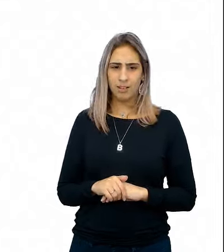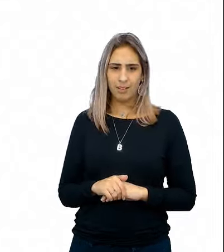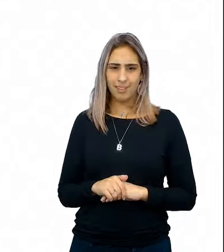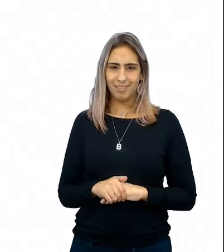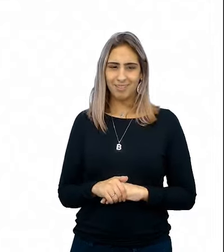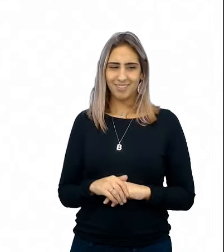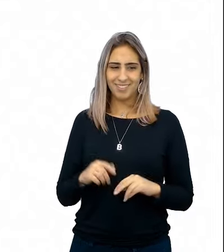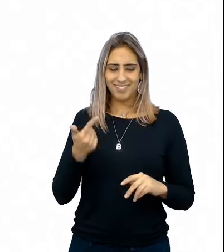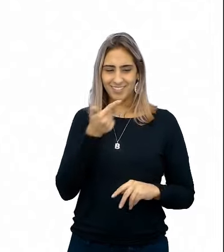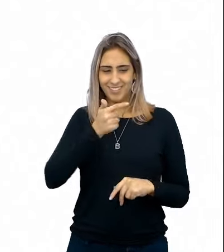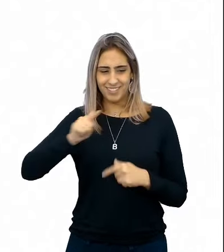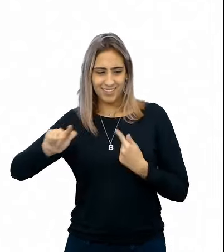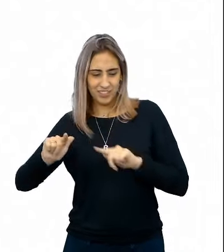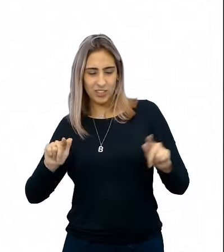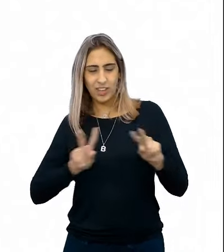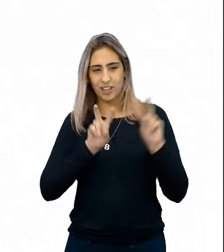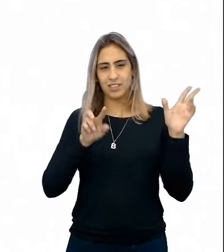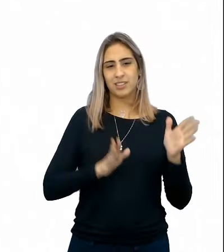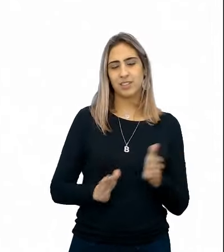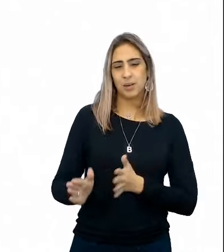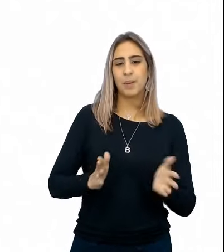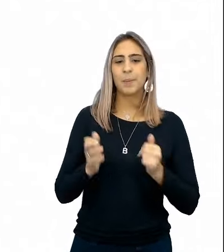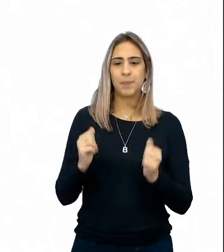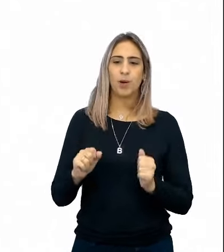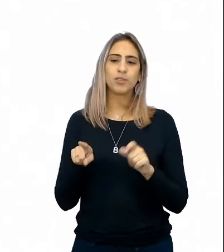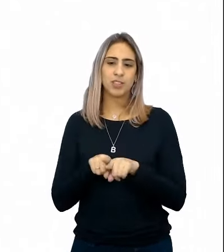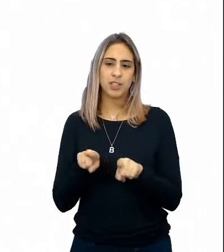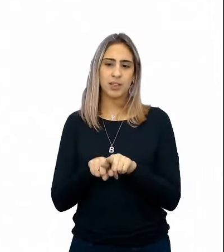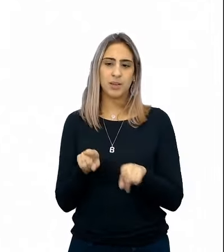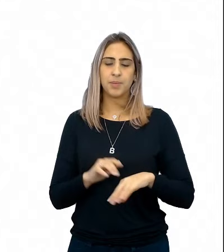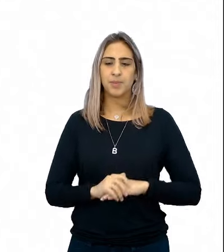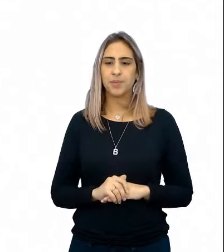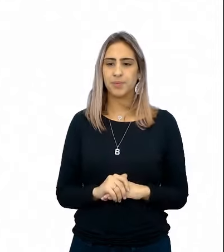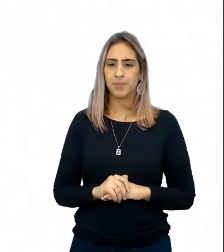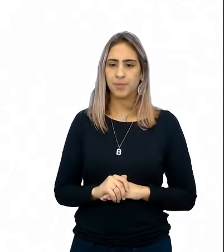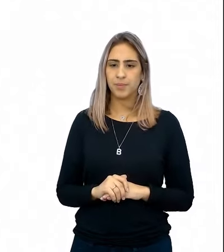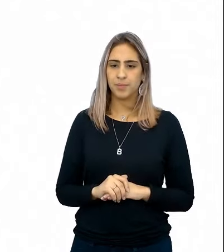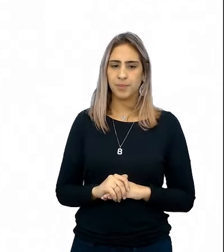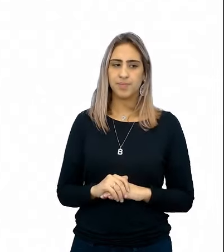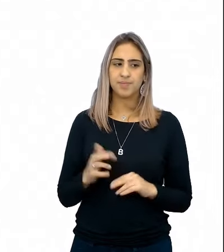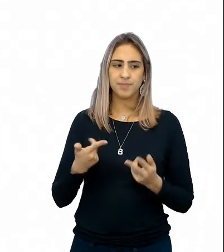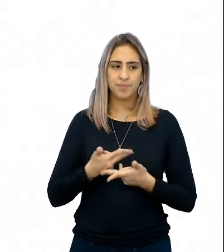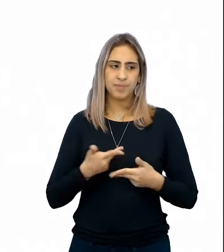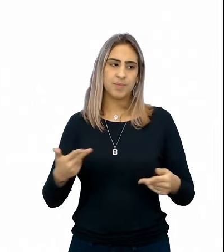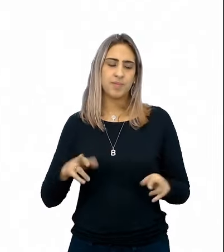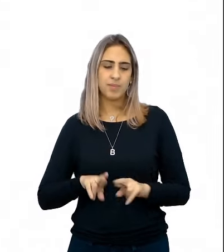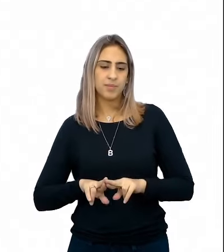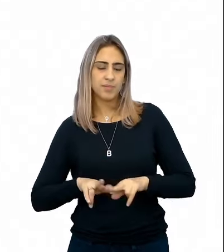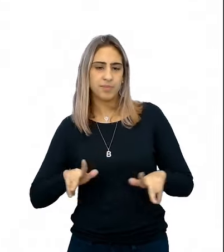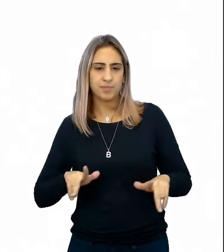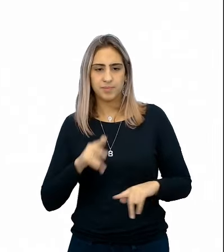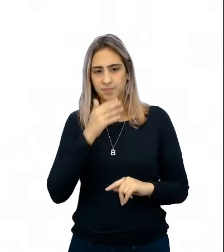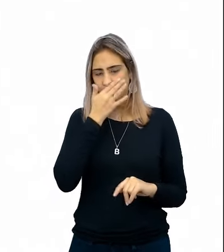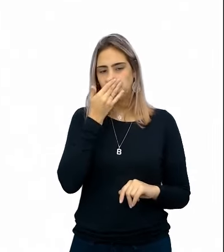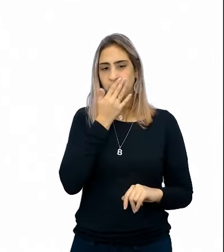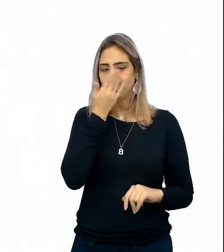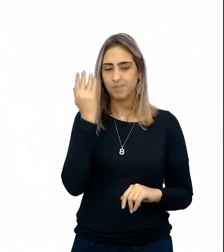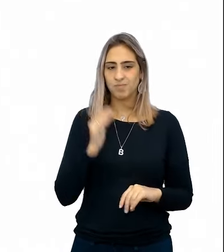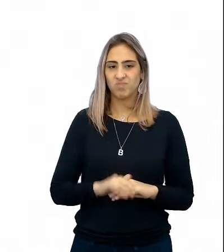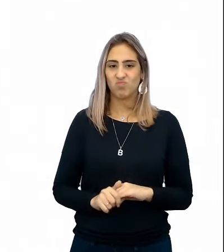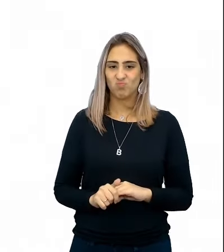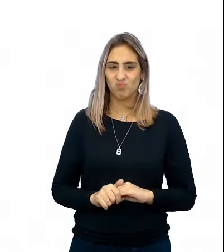de outras quadras poliesportivas. Inclusive, elas estão com cores diferentes.